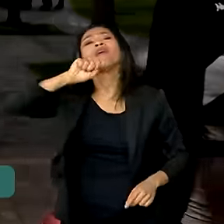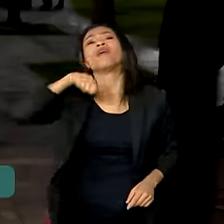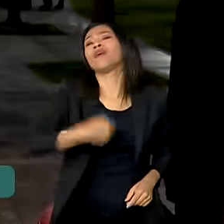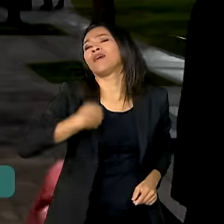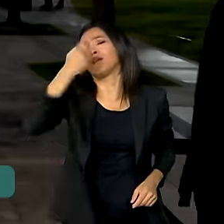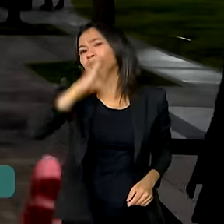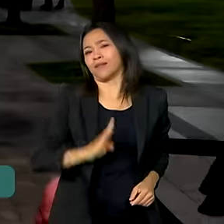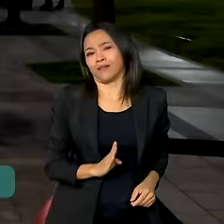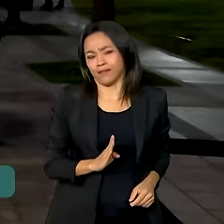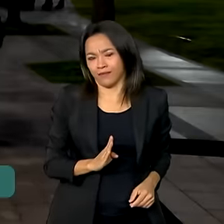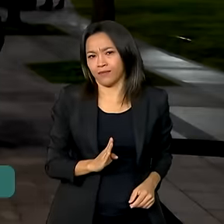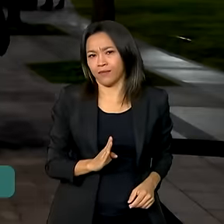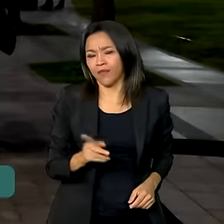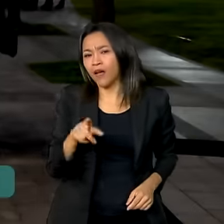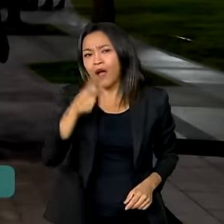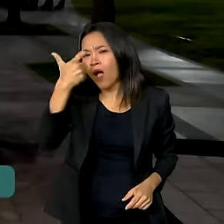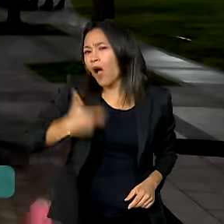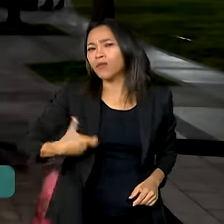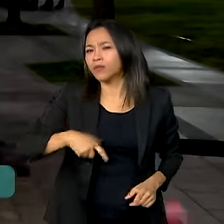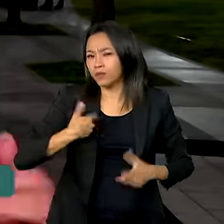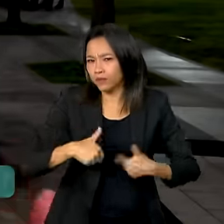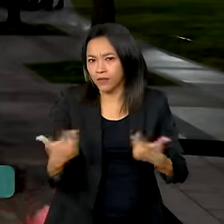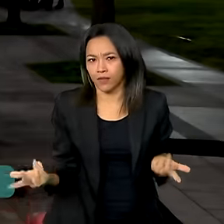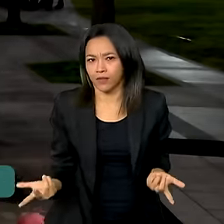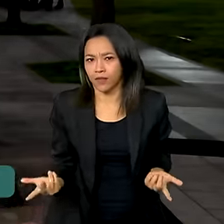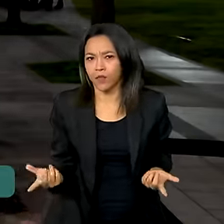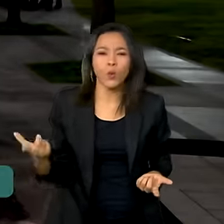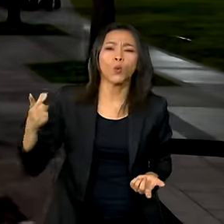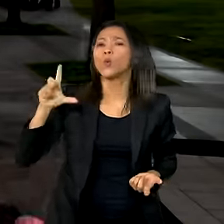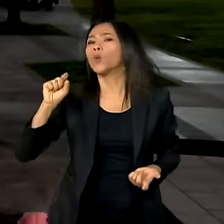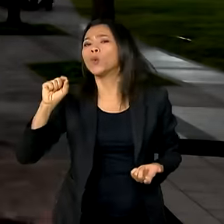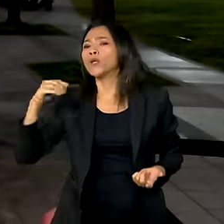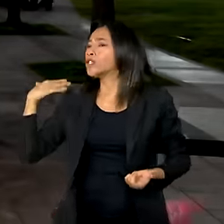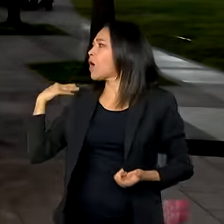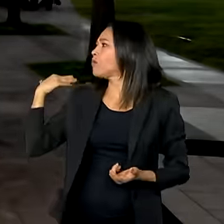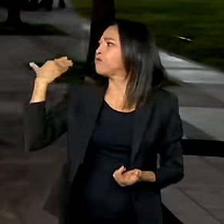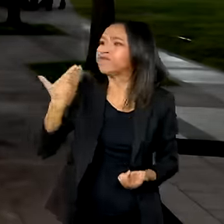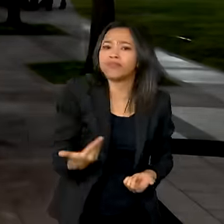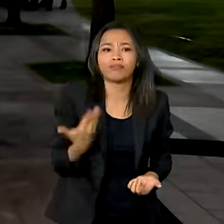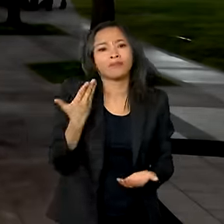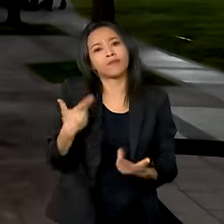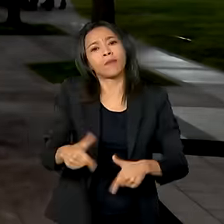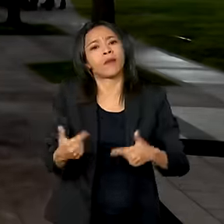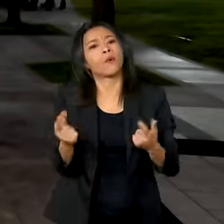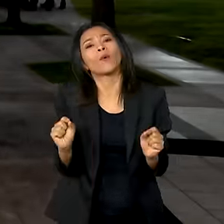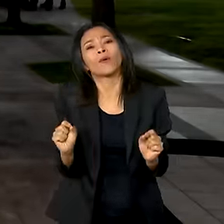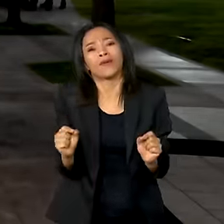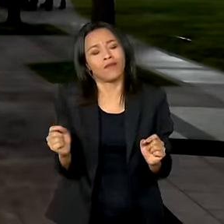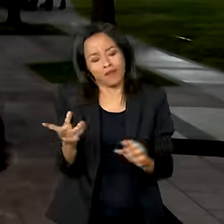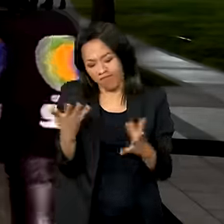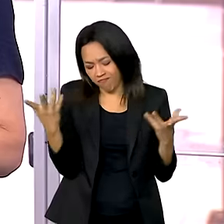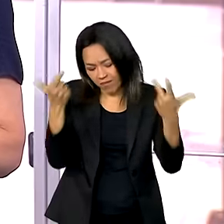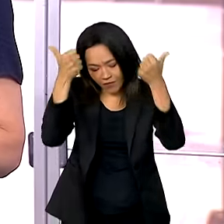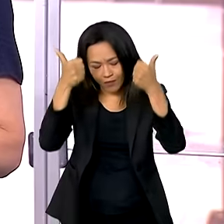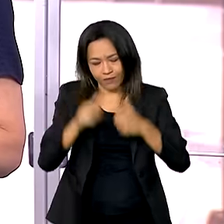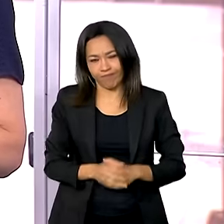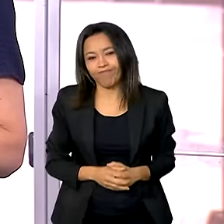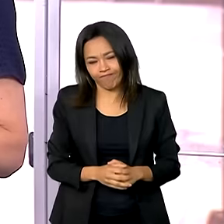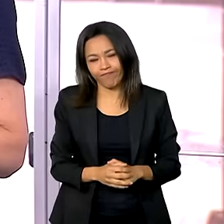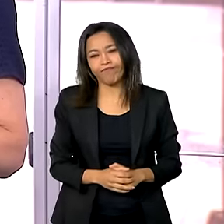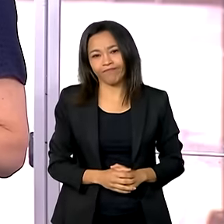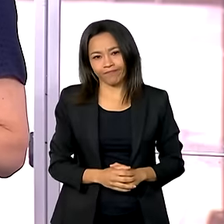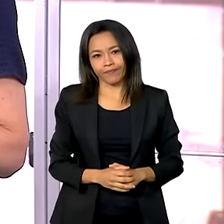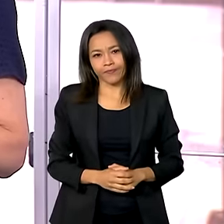nós, aonde nós trabalhamos, o que que nós já fizemos. Então, eu achei assim fantástico.